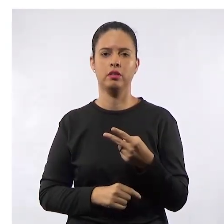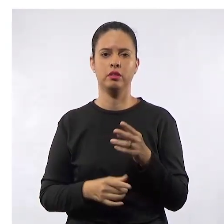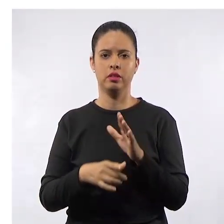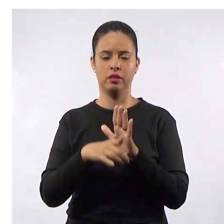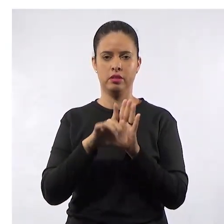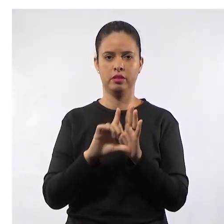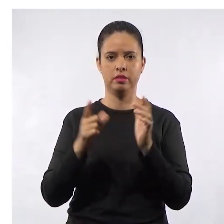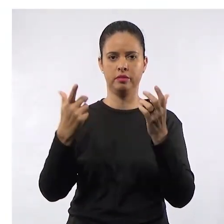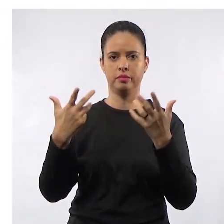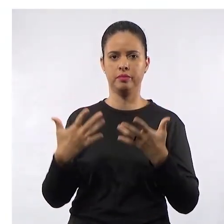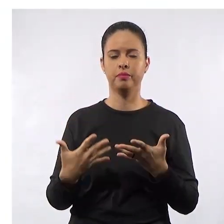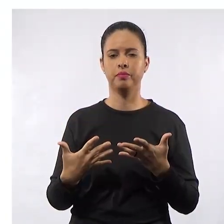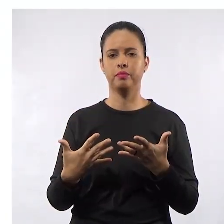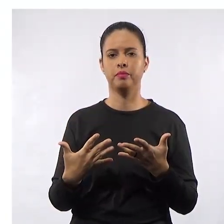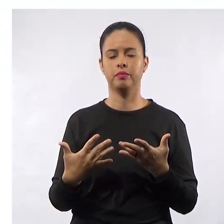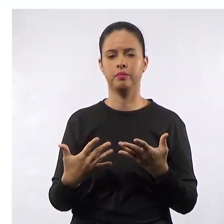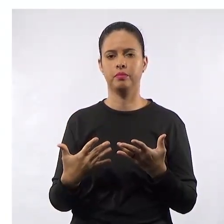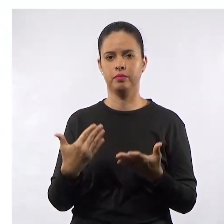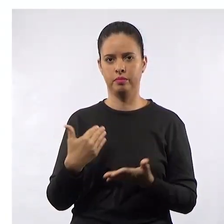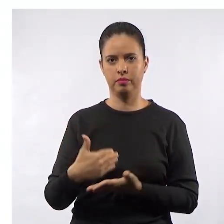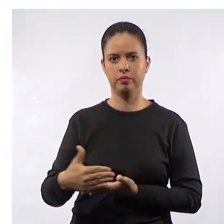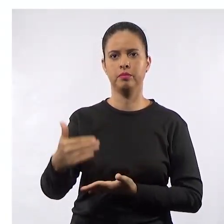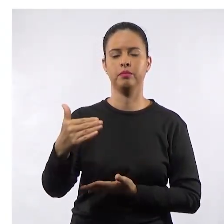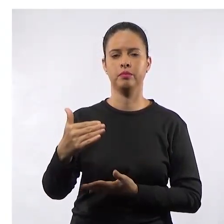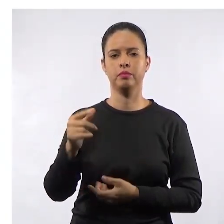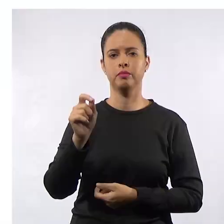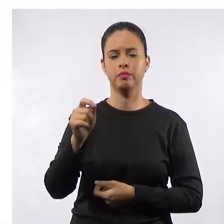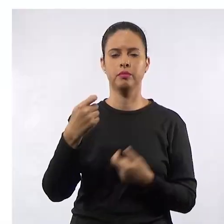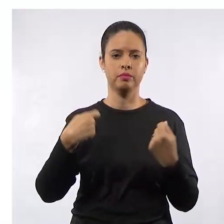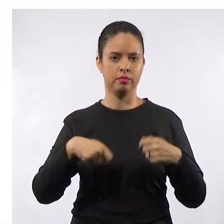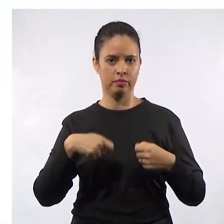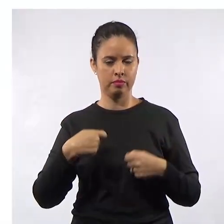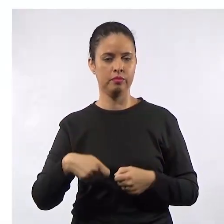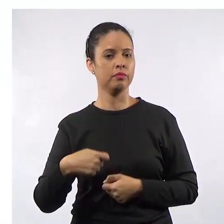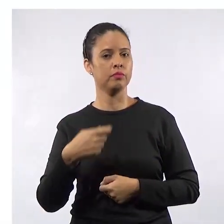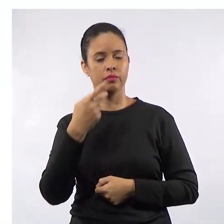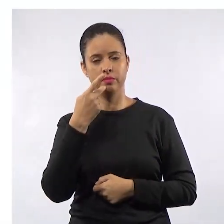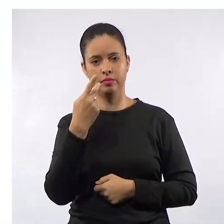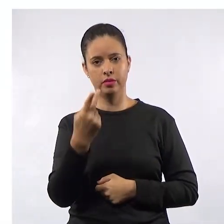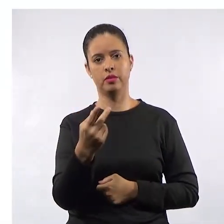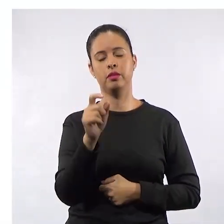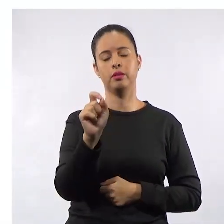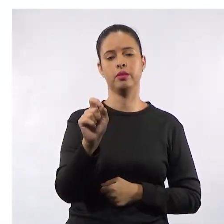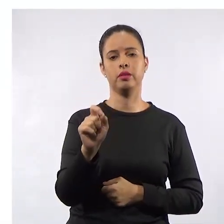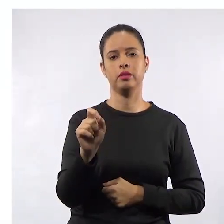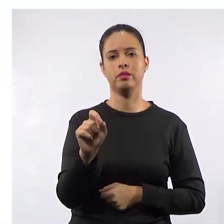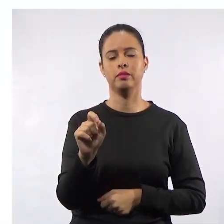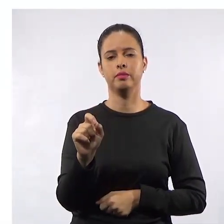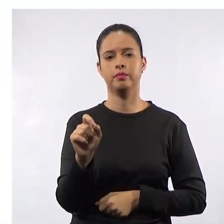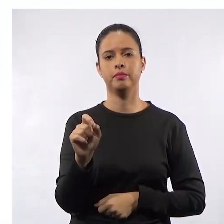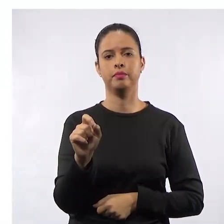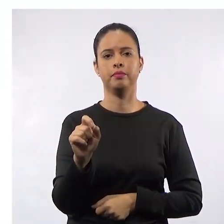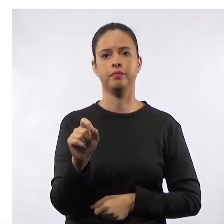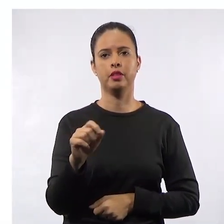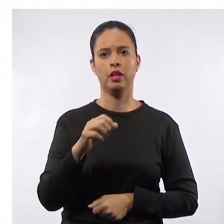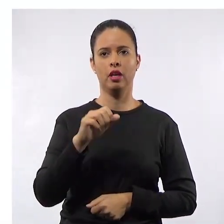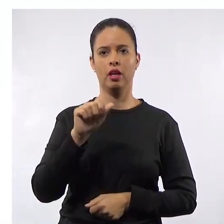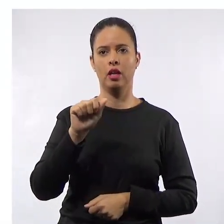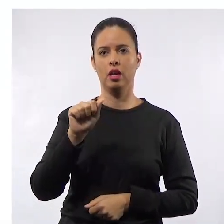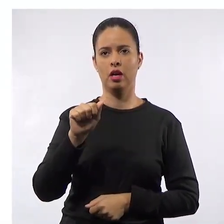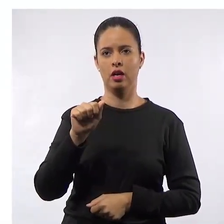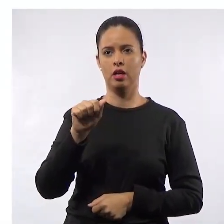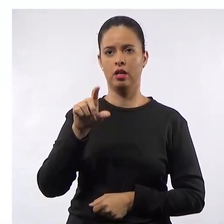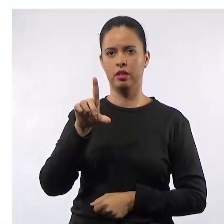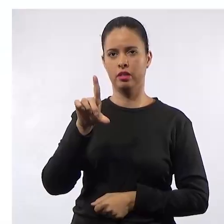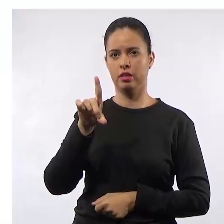Mas antes de a gente dar continuidade aqui, eu preciso te contar que no